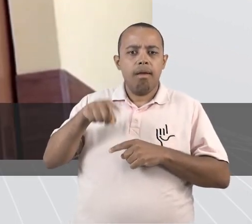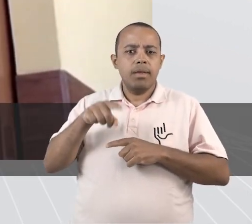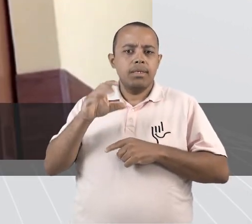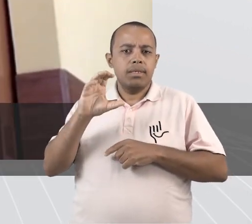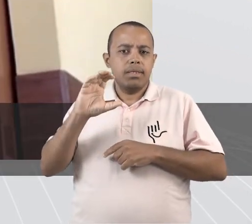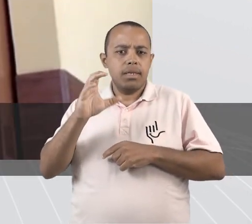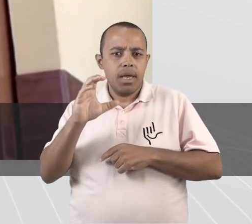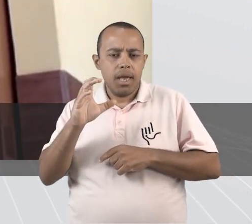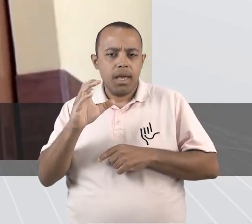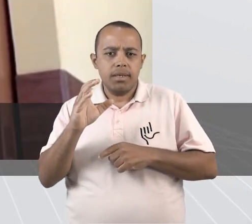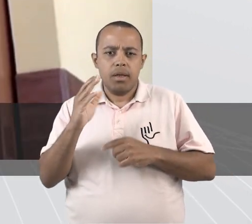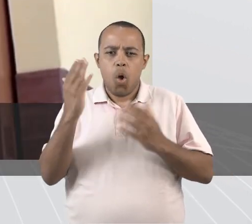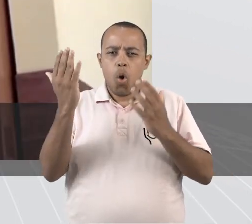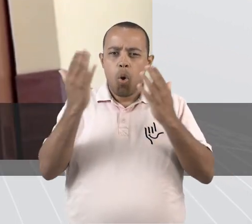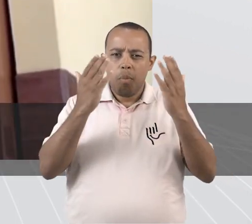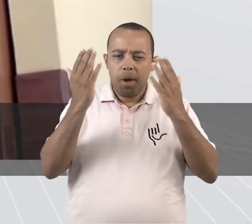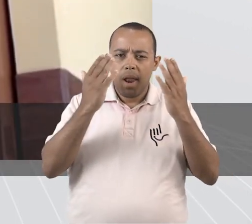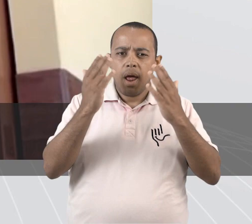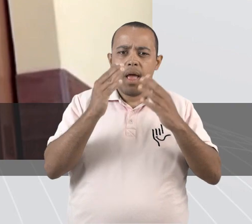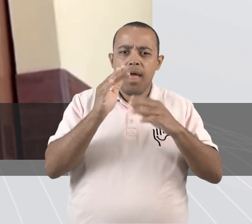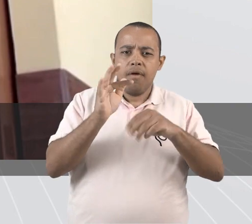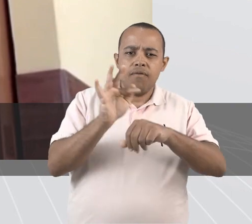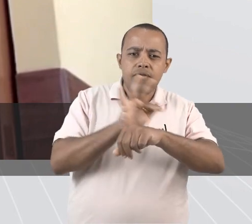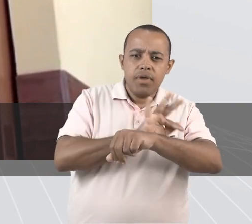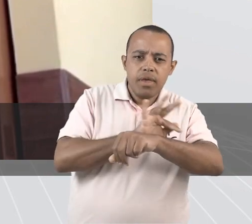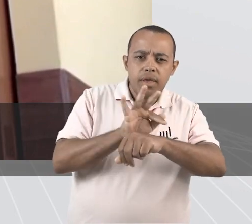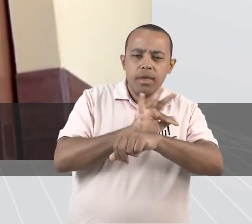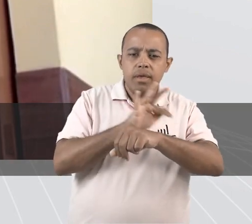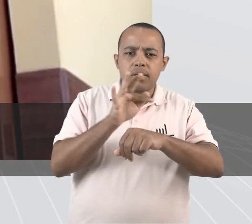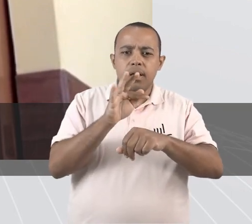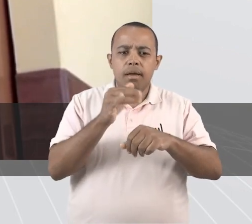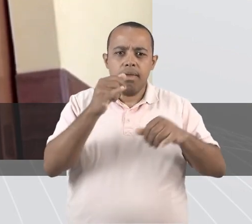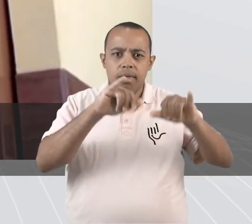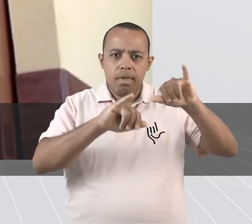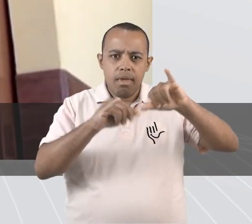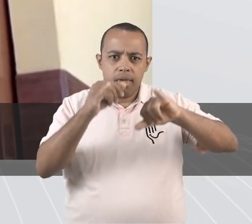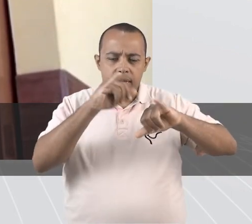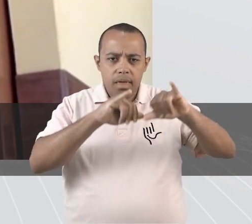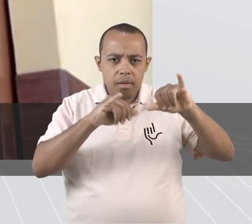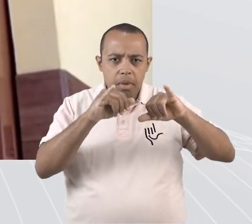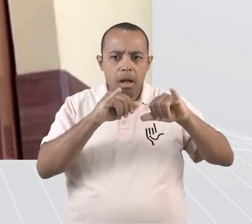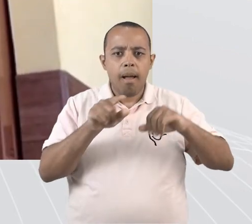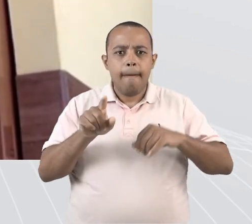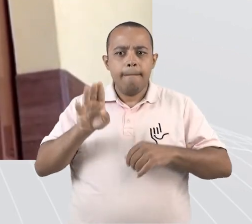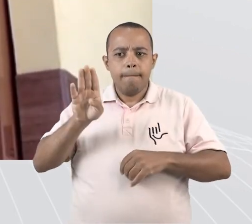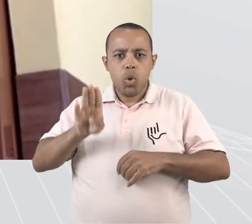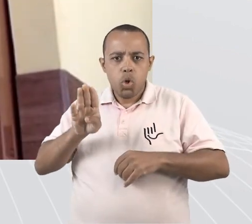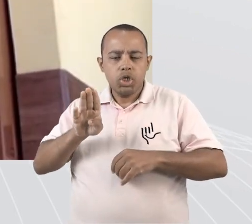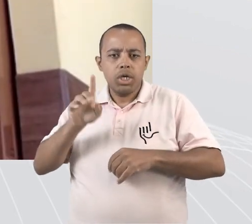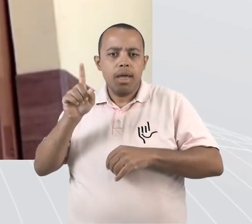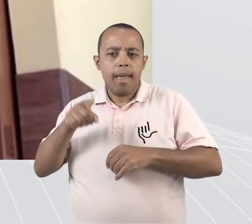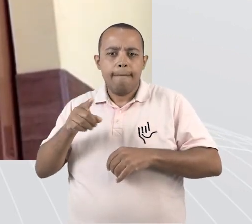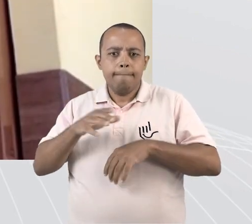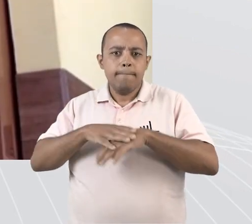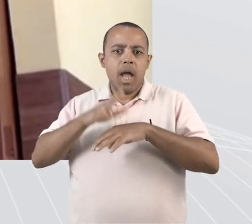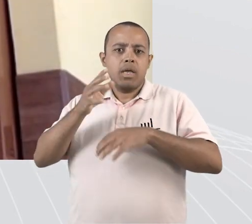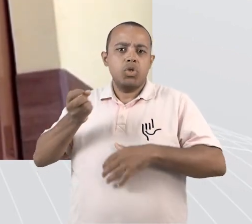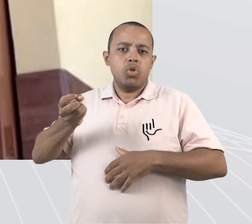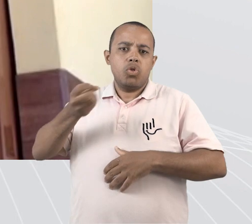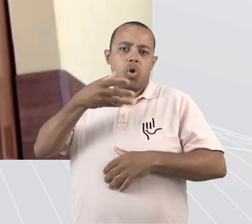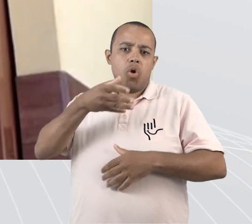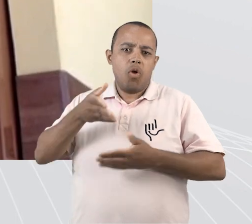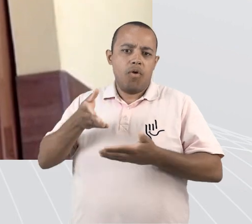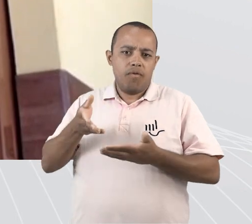né, que comparada aí com a física e a química, por exemplo, são das ciências naturais, experimentais, das mais